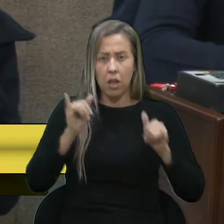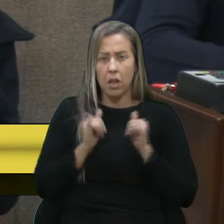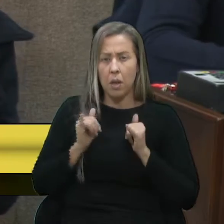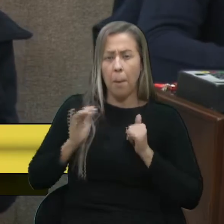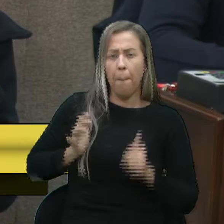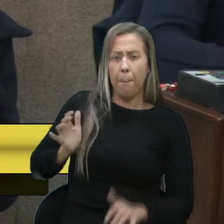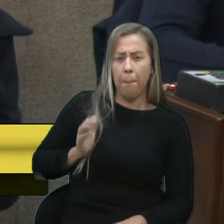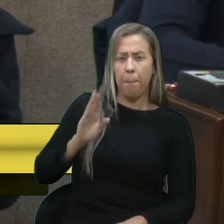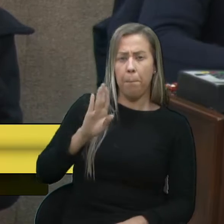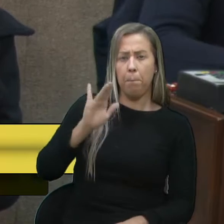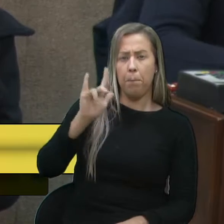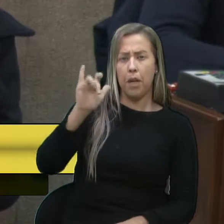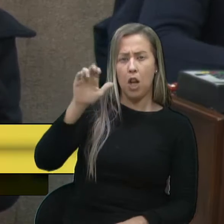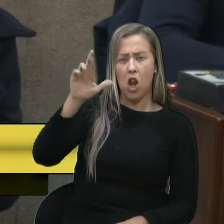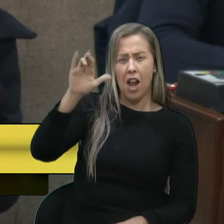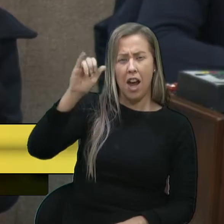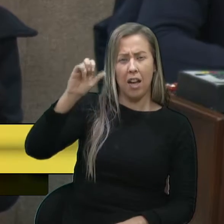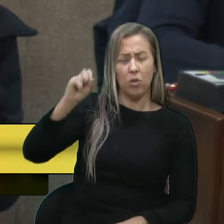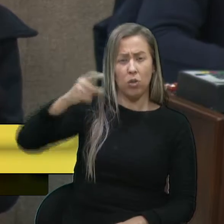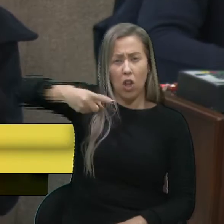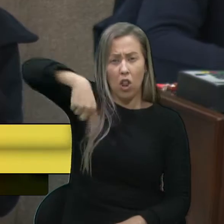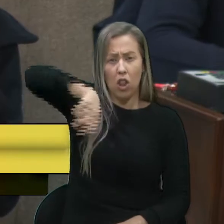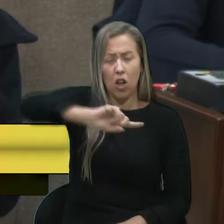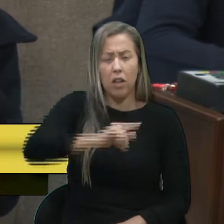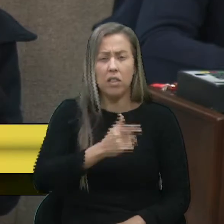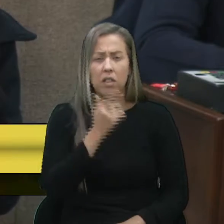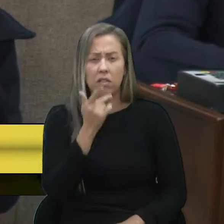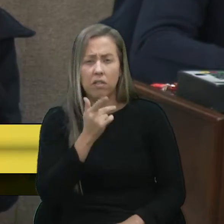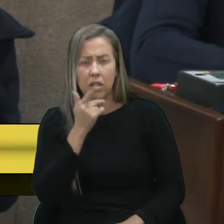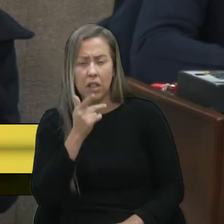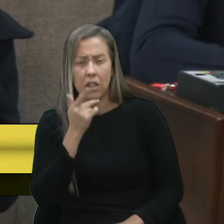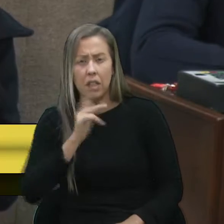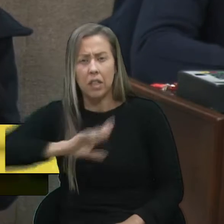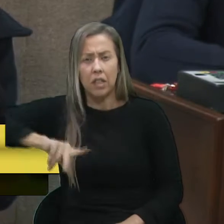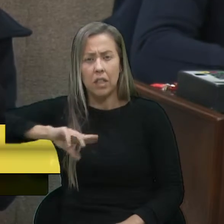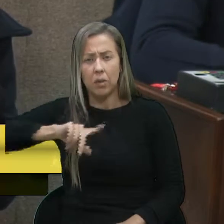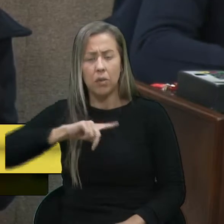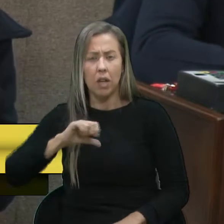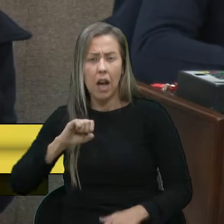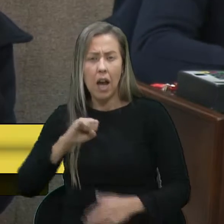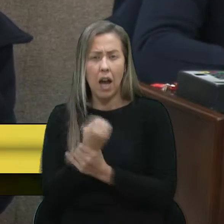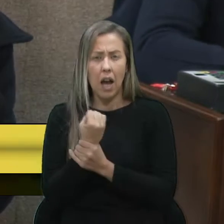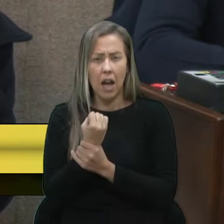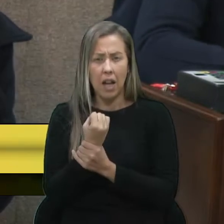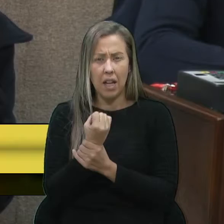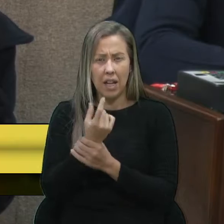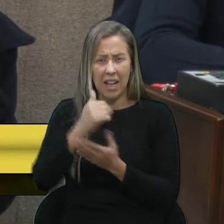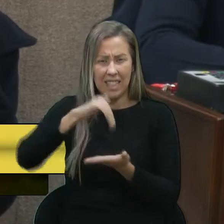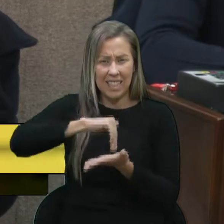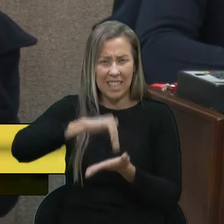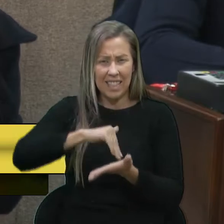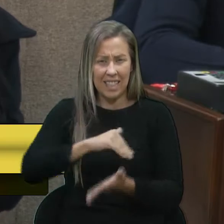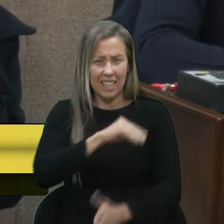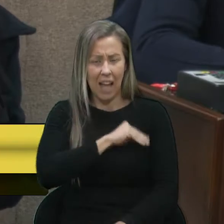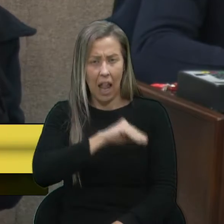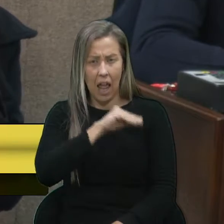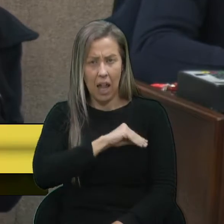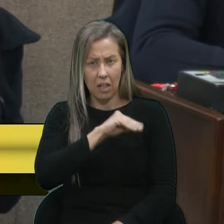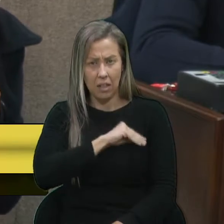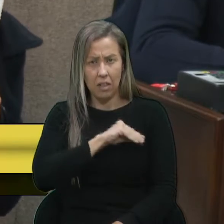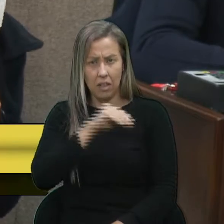nosso país, enquanto a gente fala de não garantir piso salarial